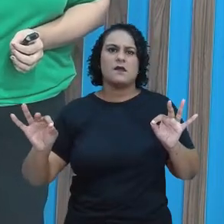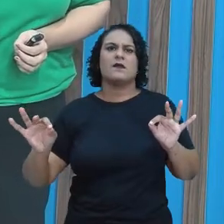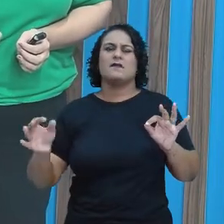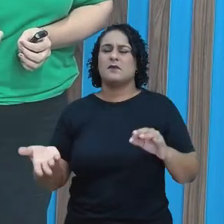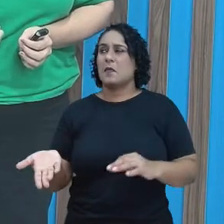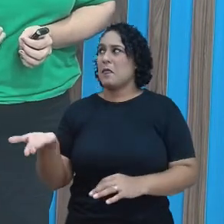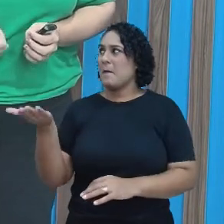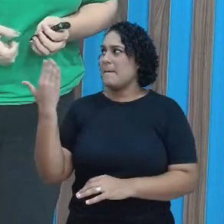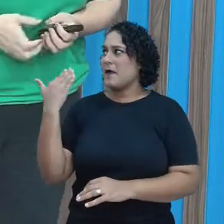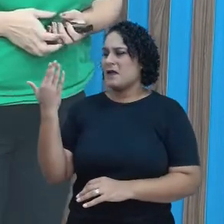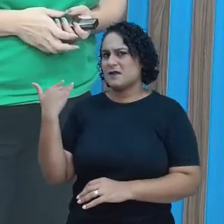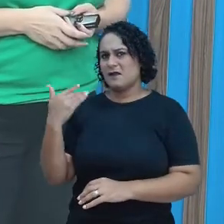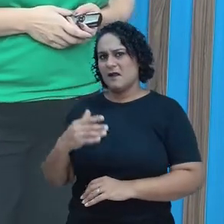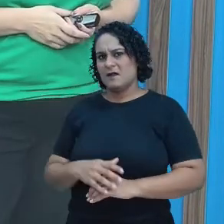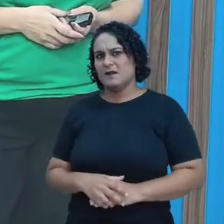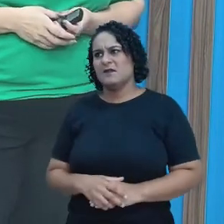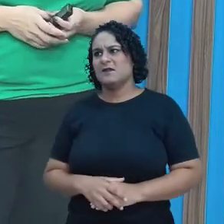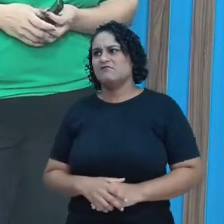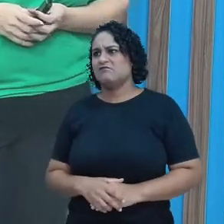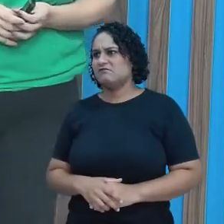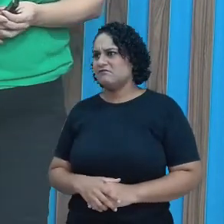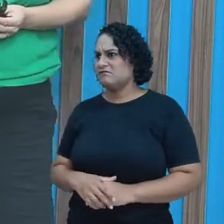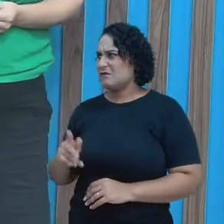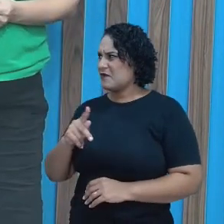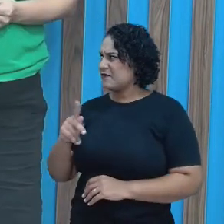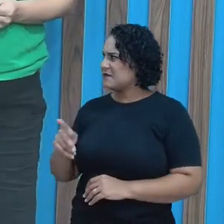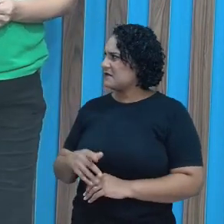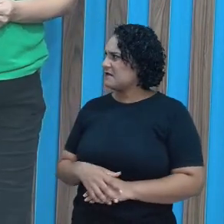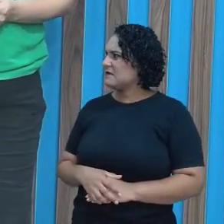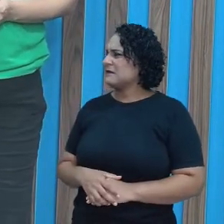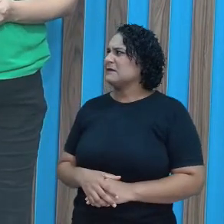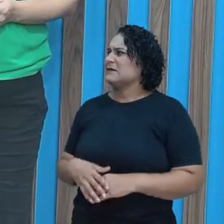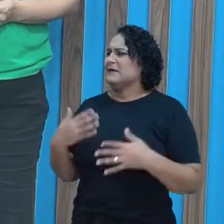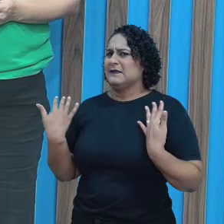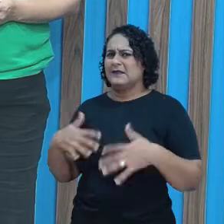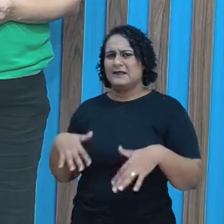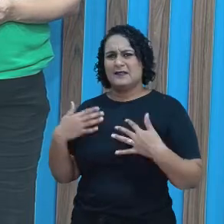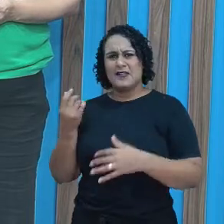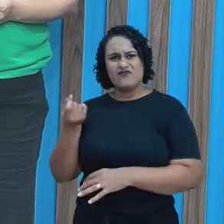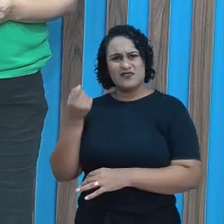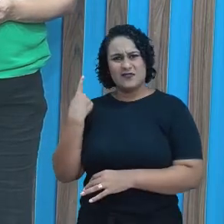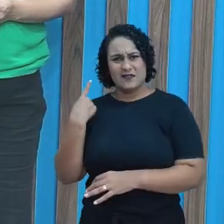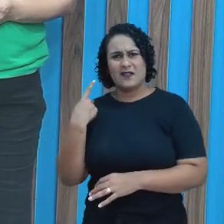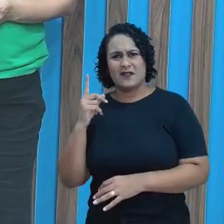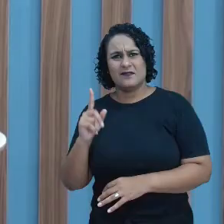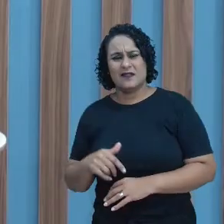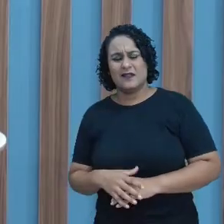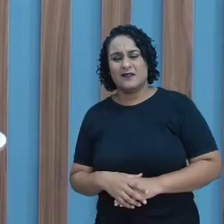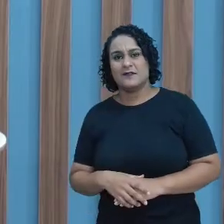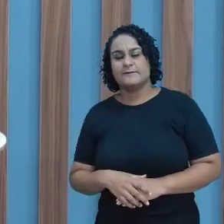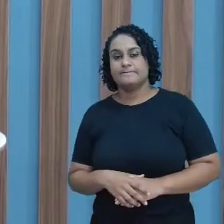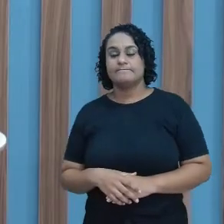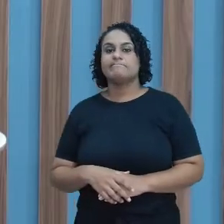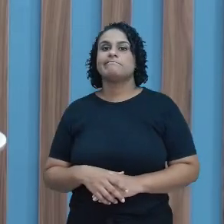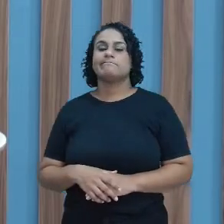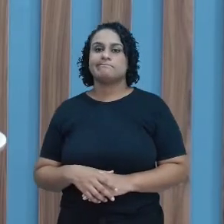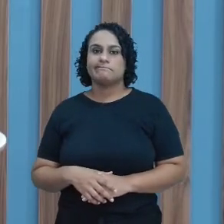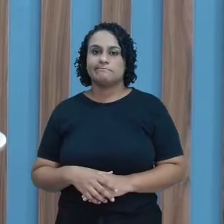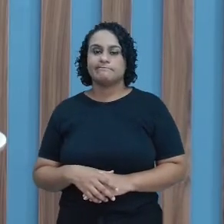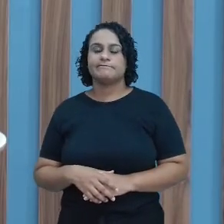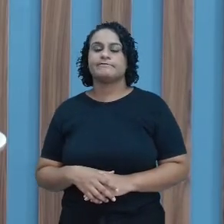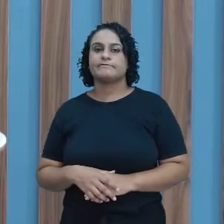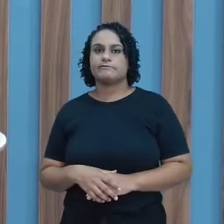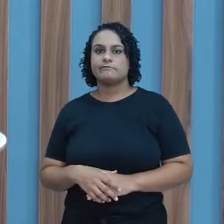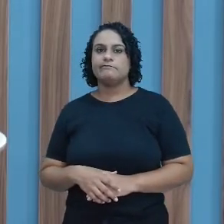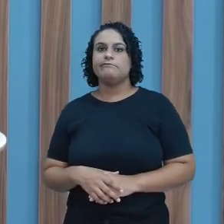no passado. Professora, isso é muito louco, não é, professora? Diga aí. E a questão aí